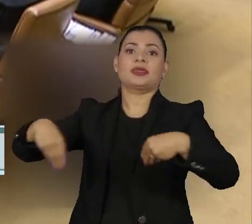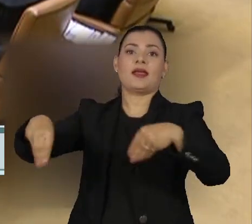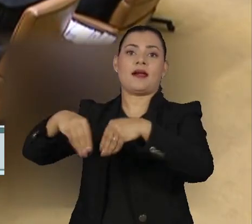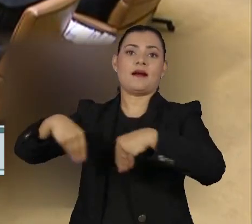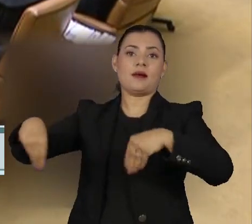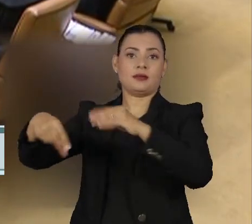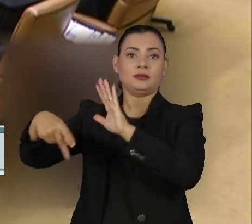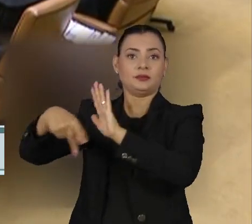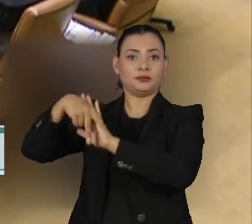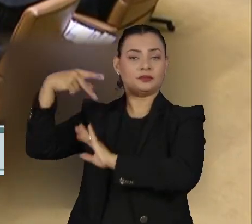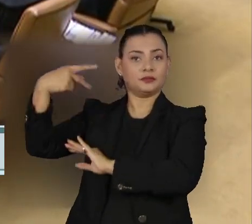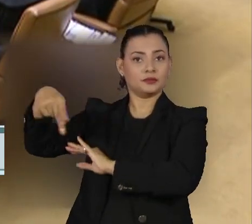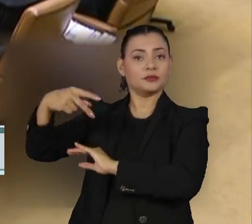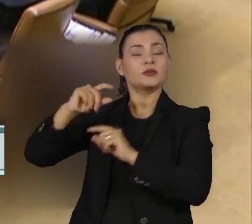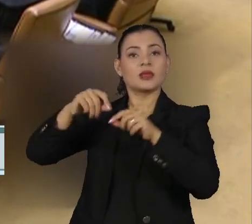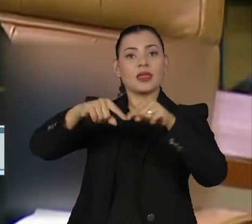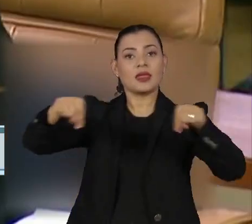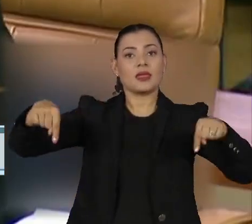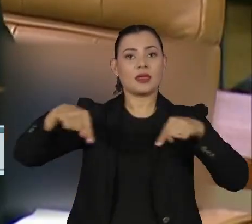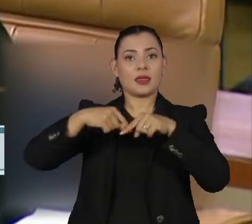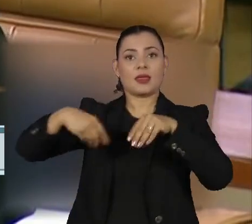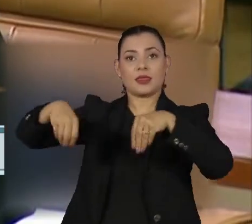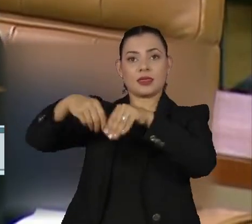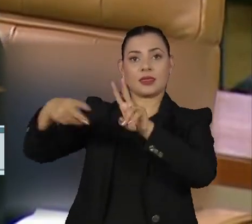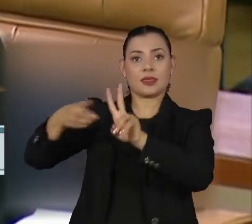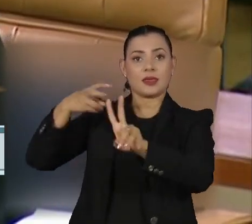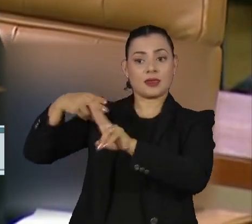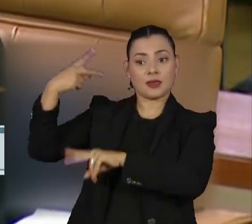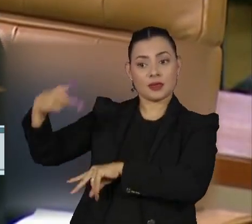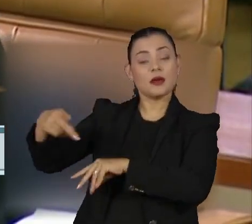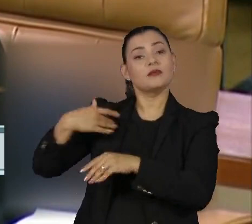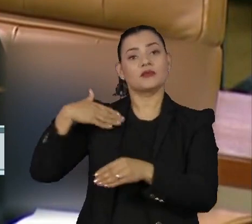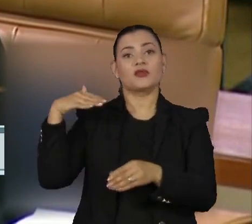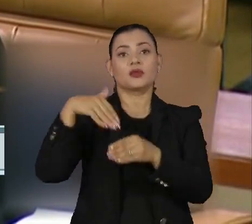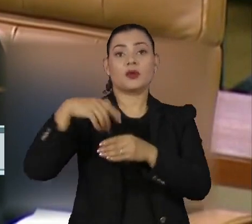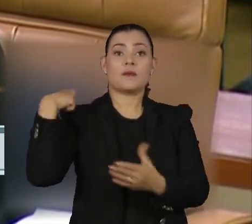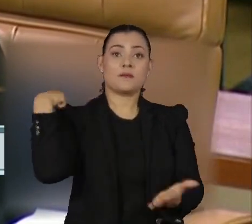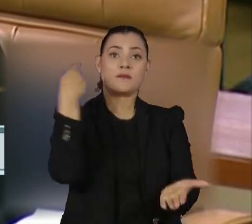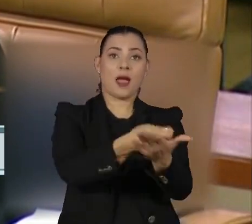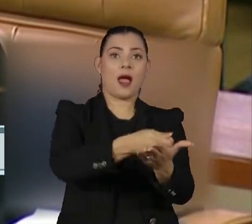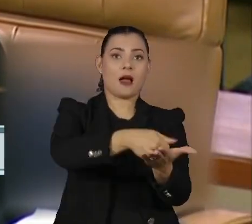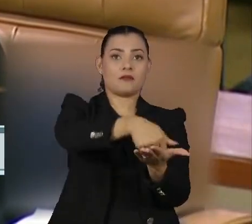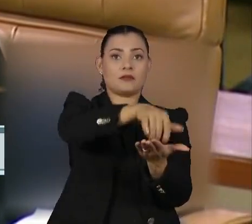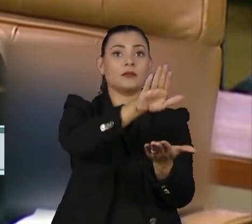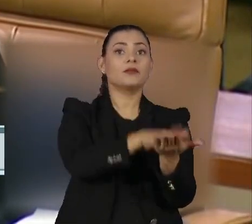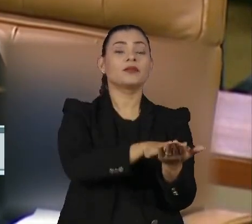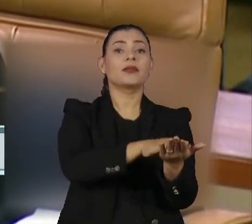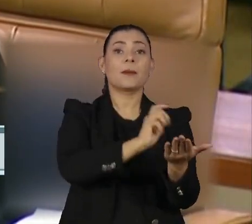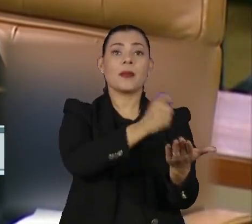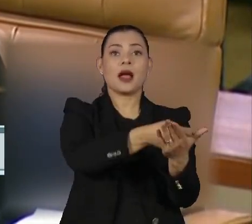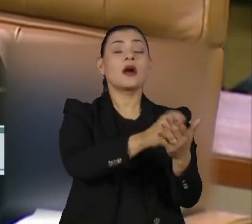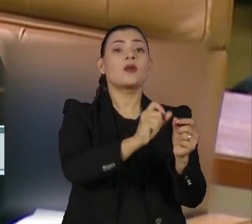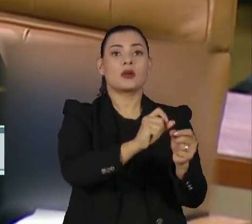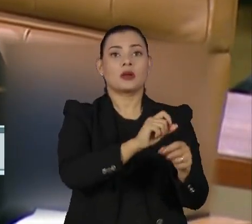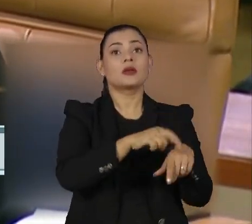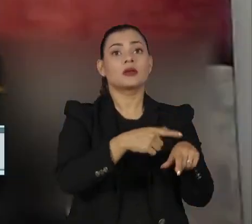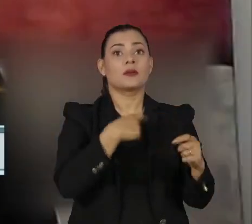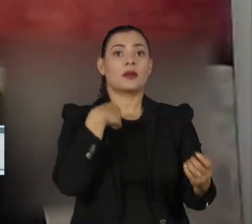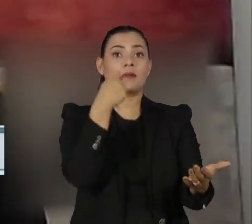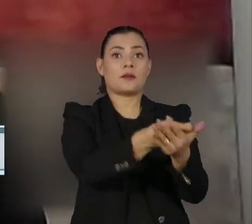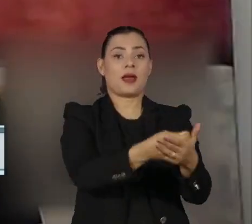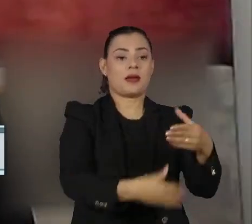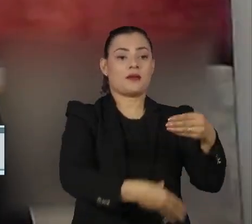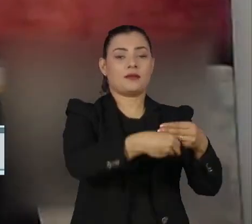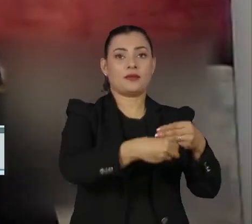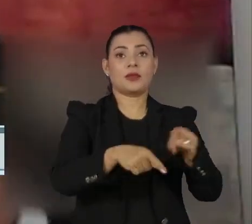terra, que seria alvo de demarcação. O relator votou pelo pagamento apenas de benfeitorias à propriedade